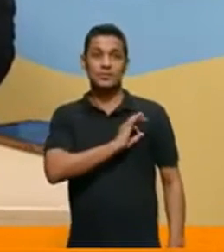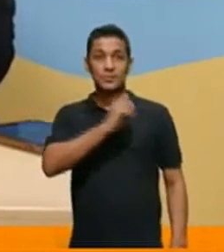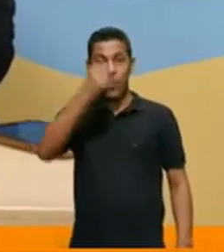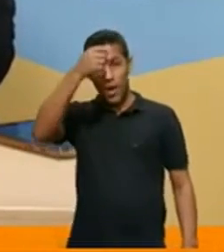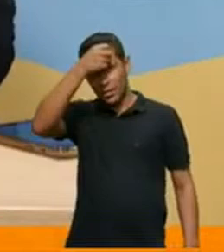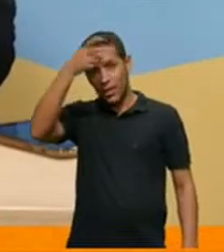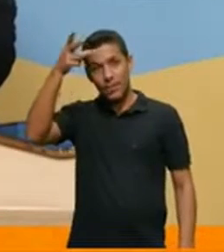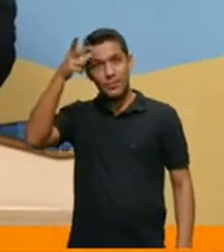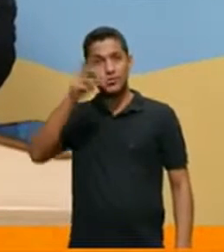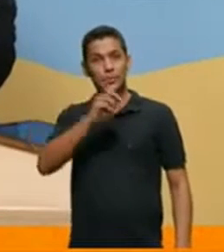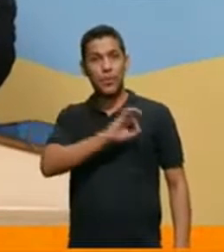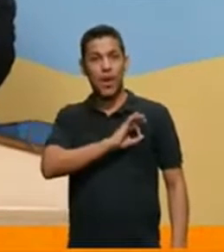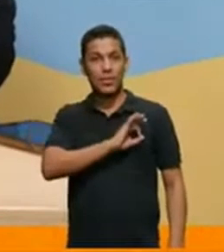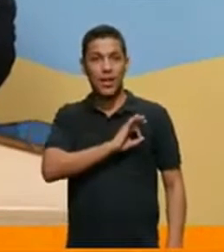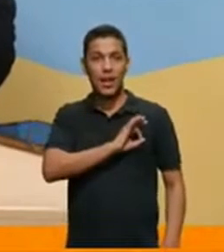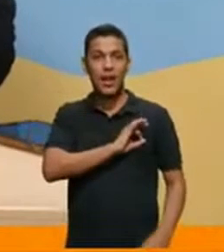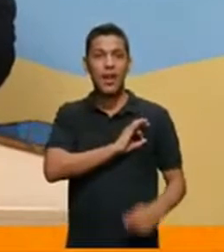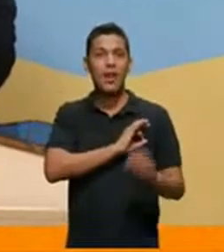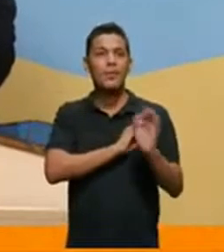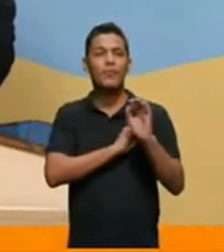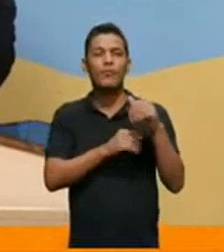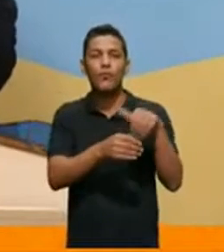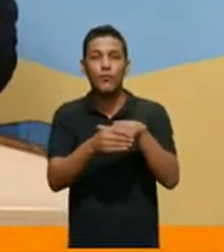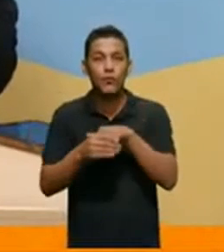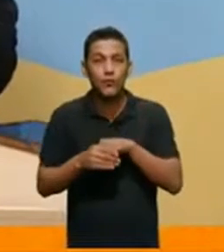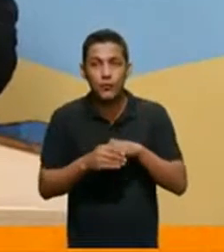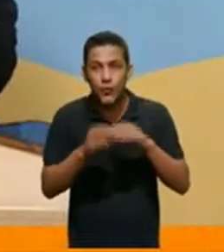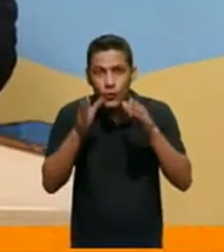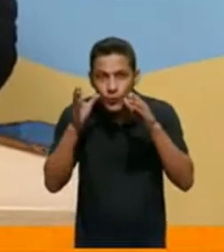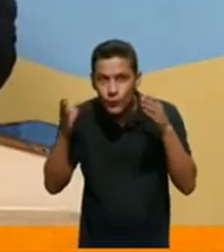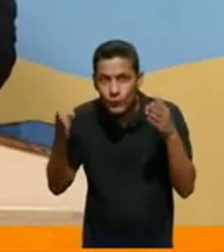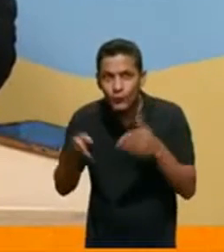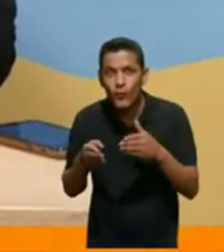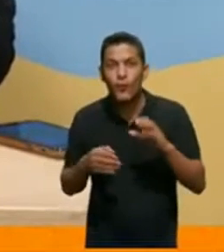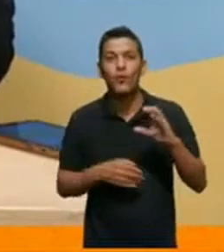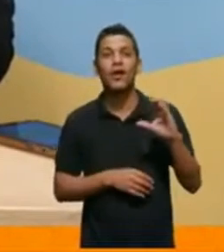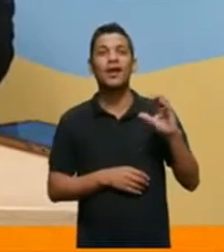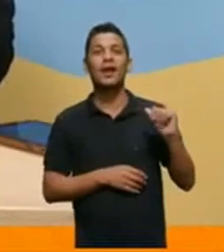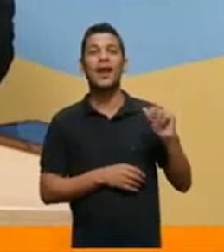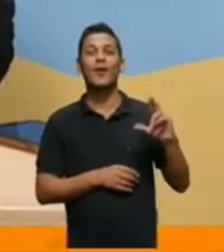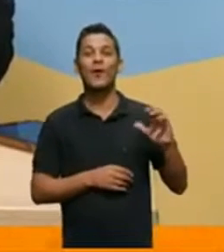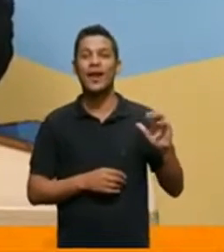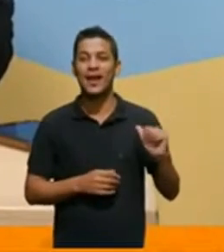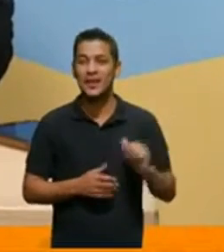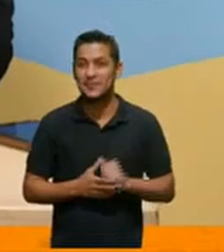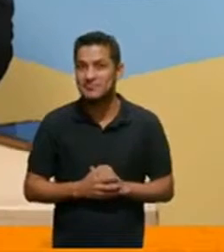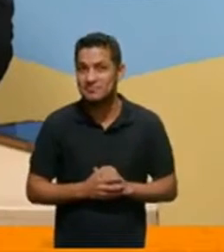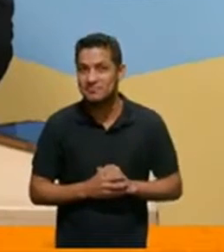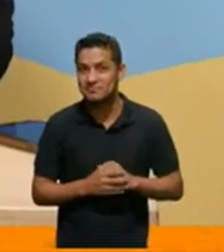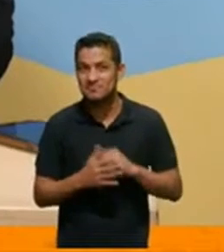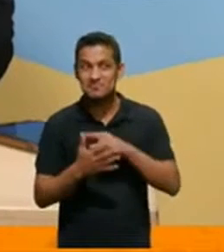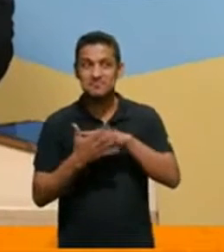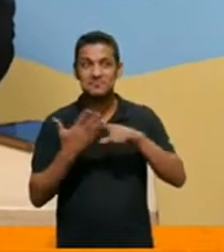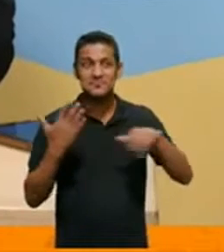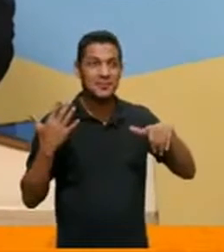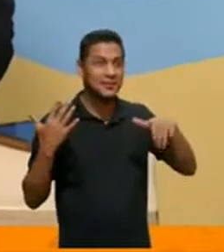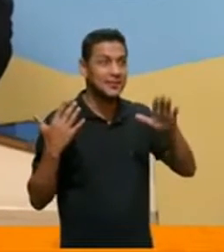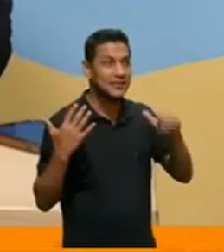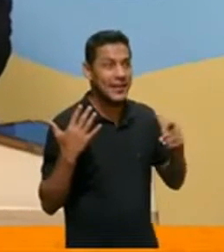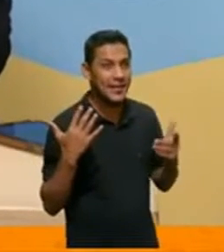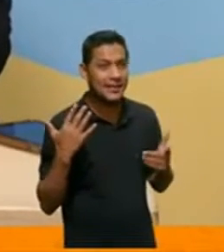é escolhido através do voto direto dos líderes cariocas os finalistas desta categoria são